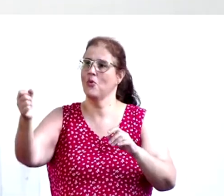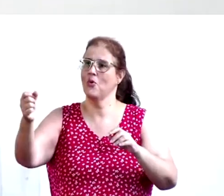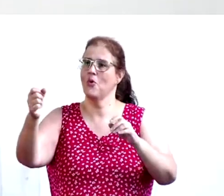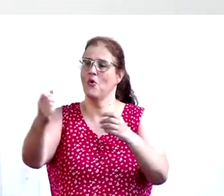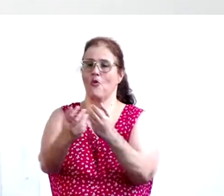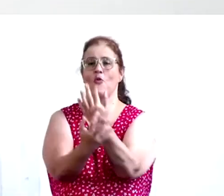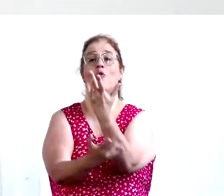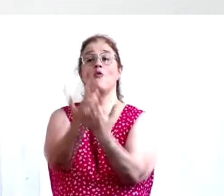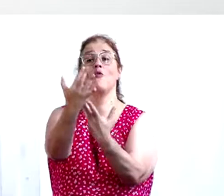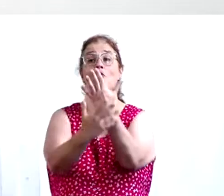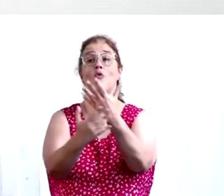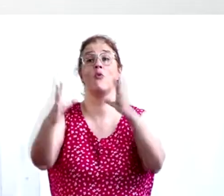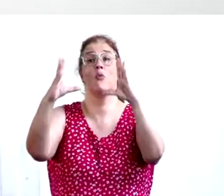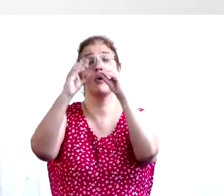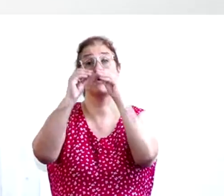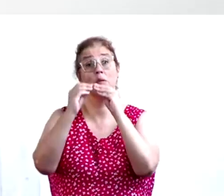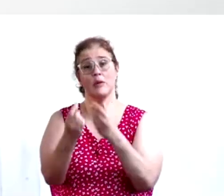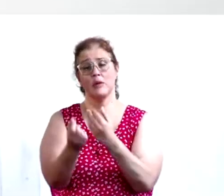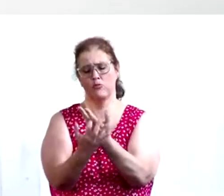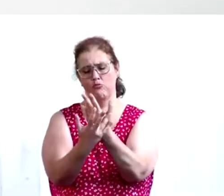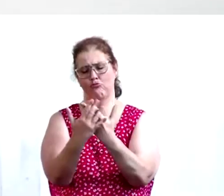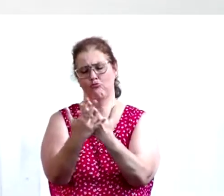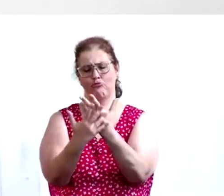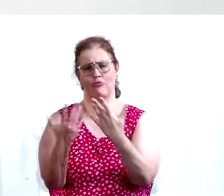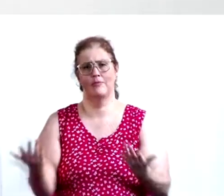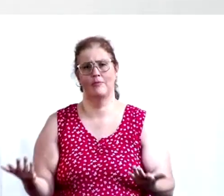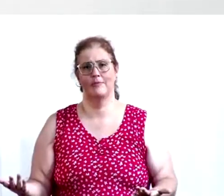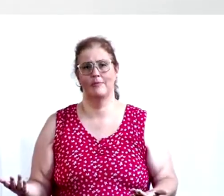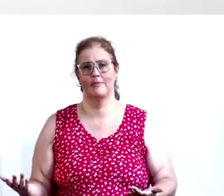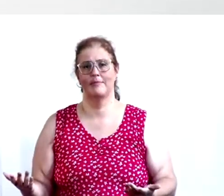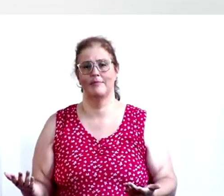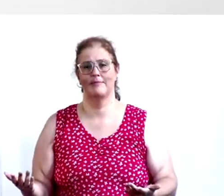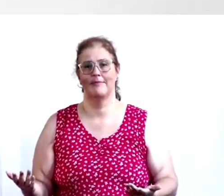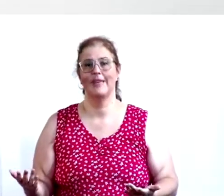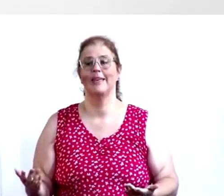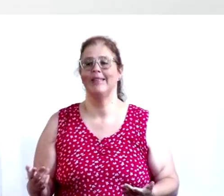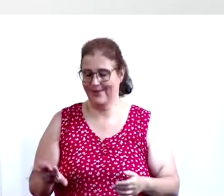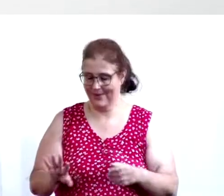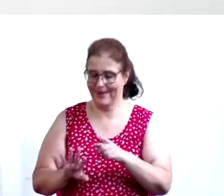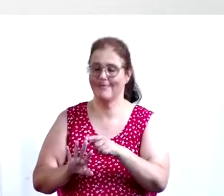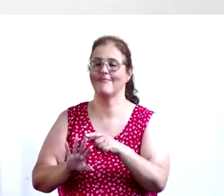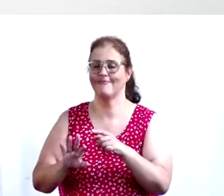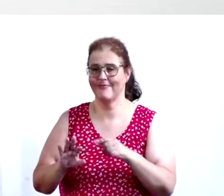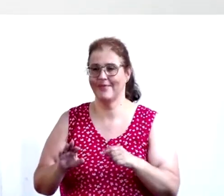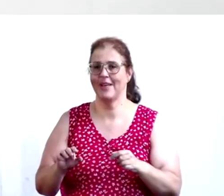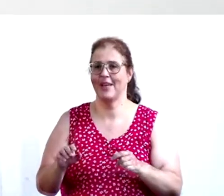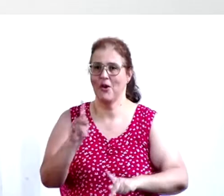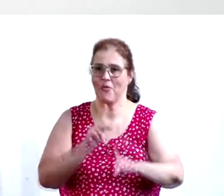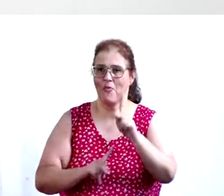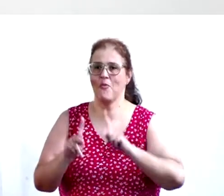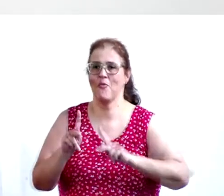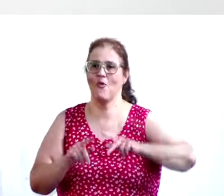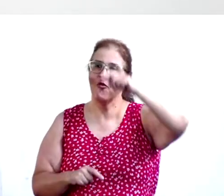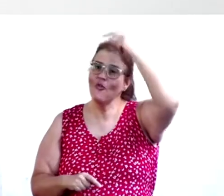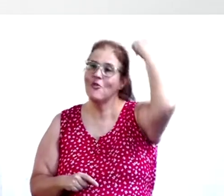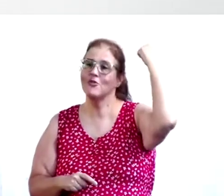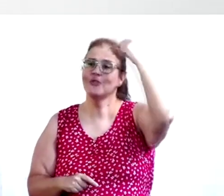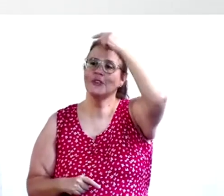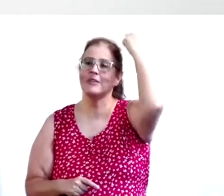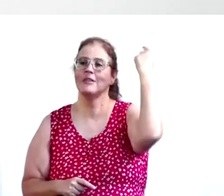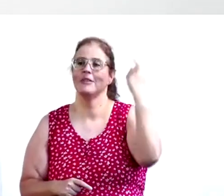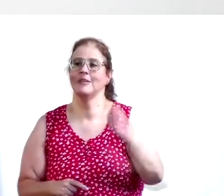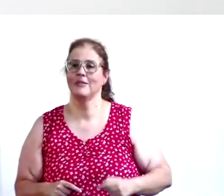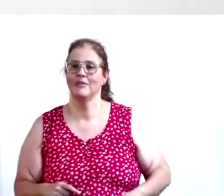tópico então para nós é o que está aqui no texto, nação santa. Fundamentos para a missão, eu estou falando